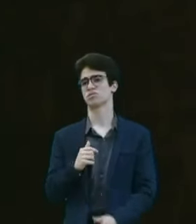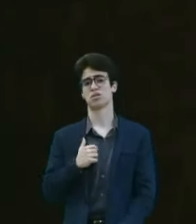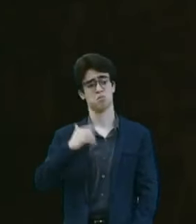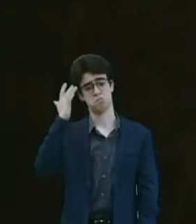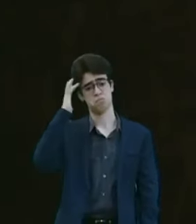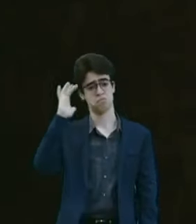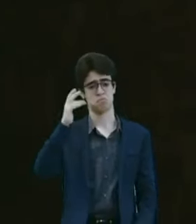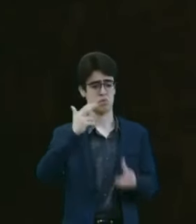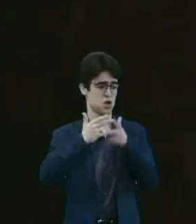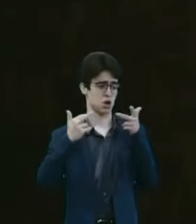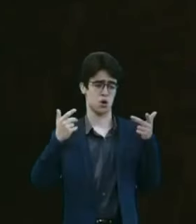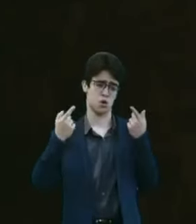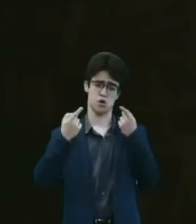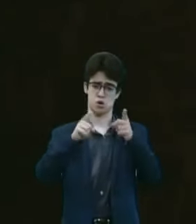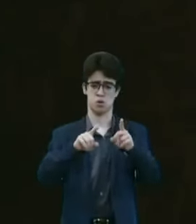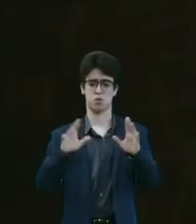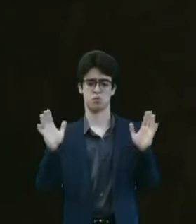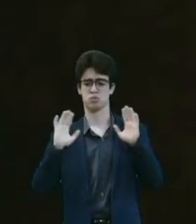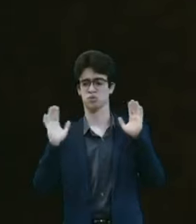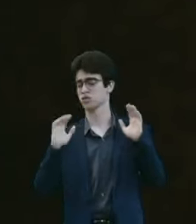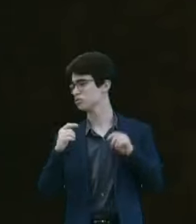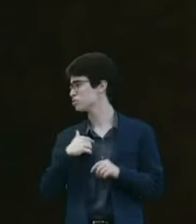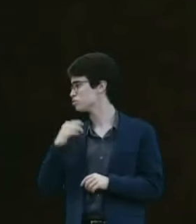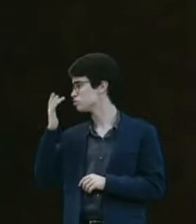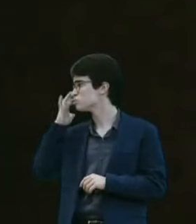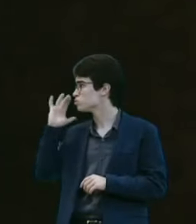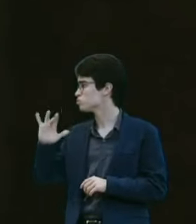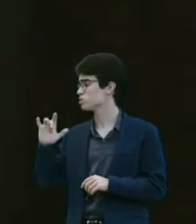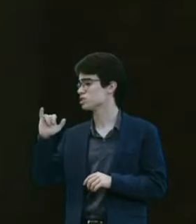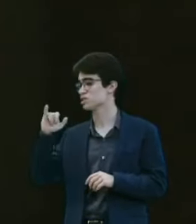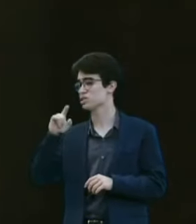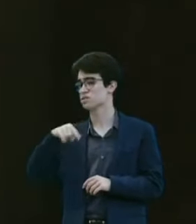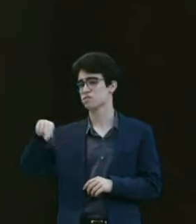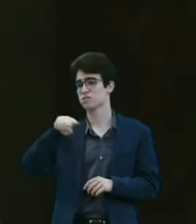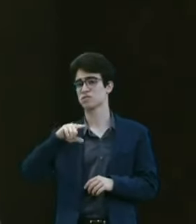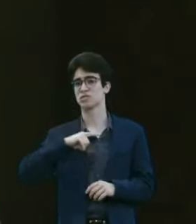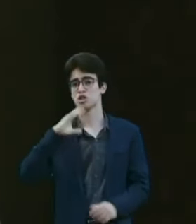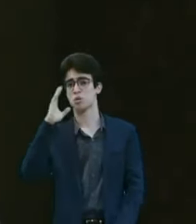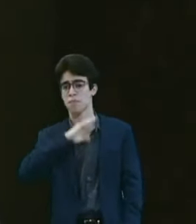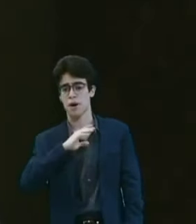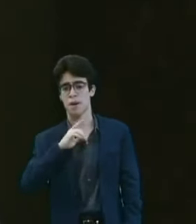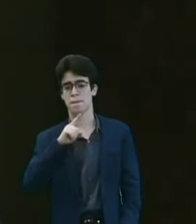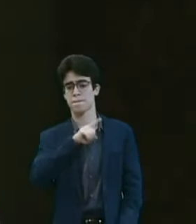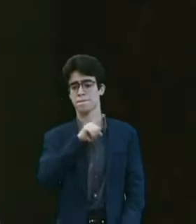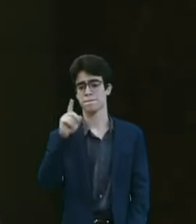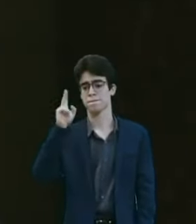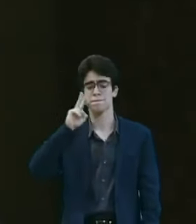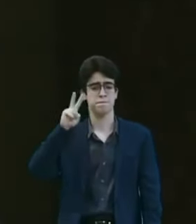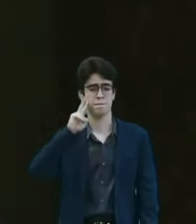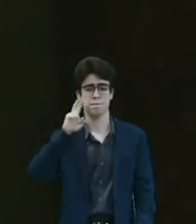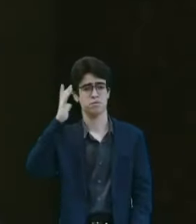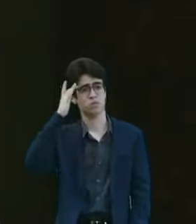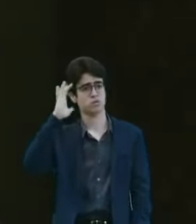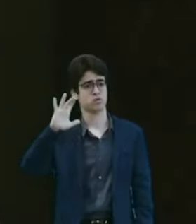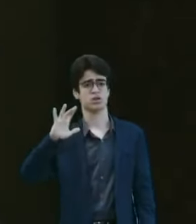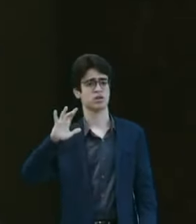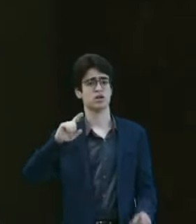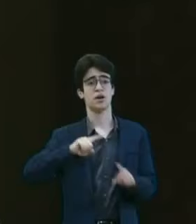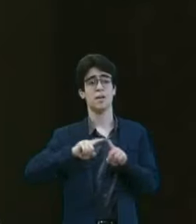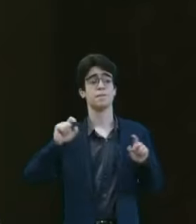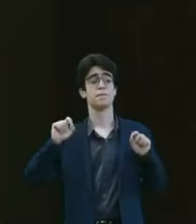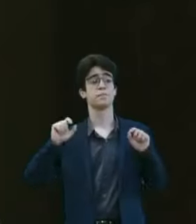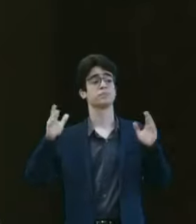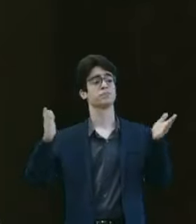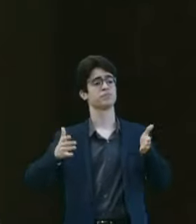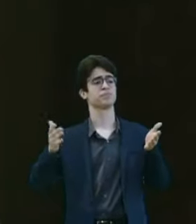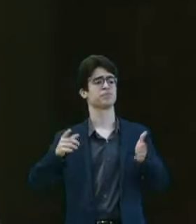fizeram. Eu não sei quais são os seus vilões. Eu não sei quais são as suas histórias. Mas hoje,